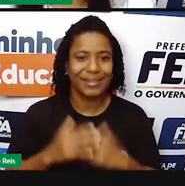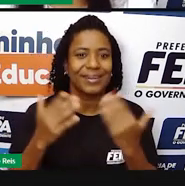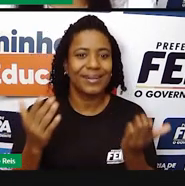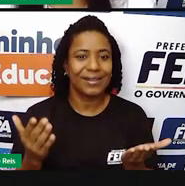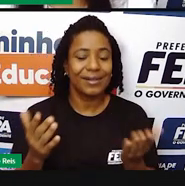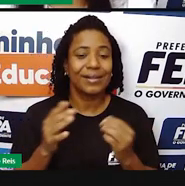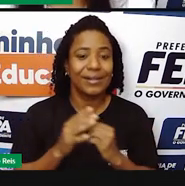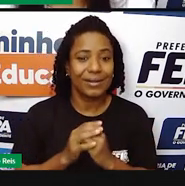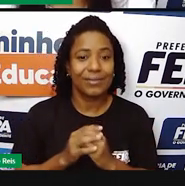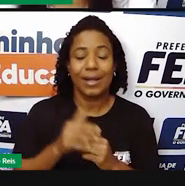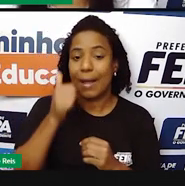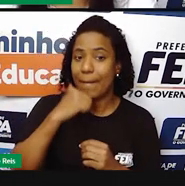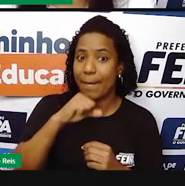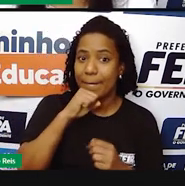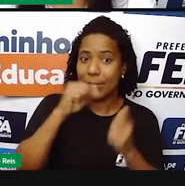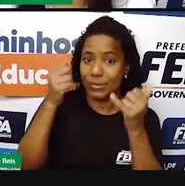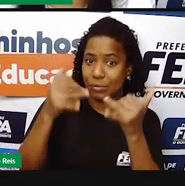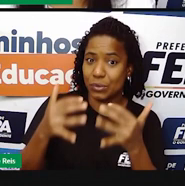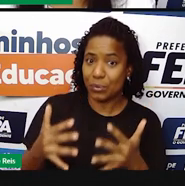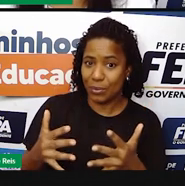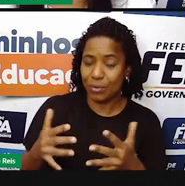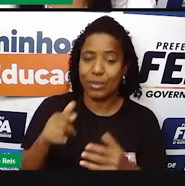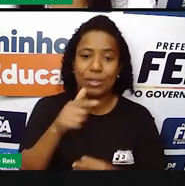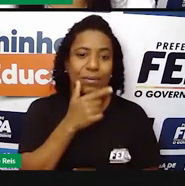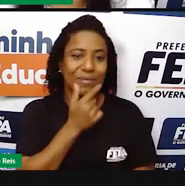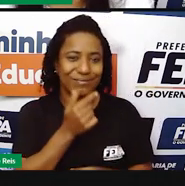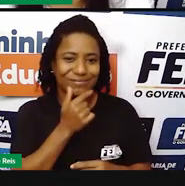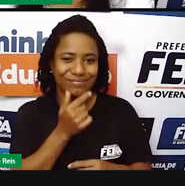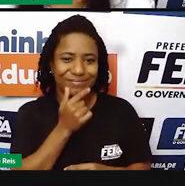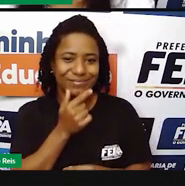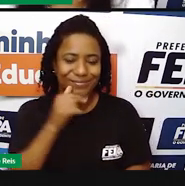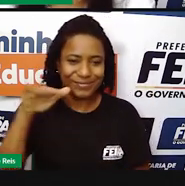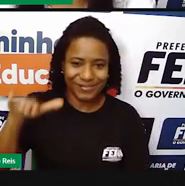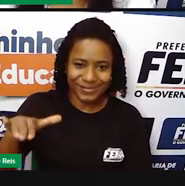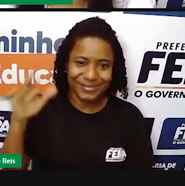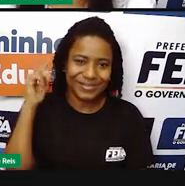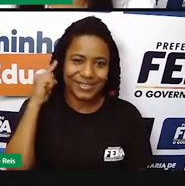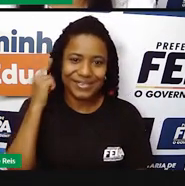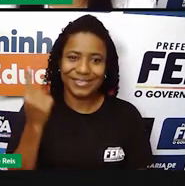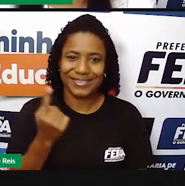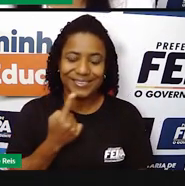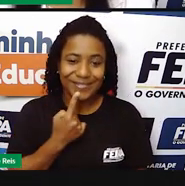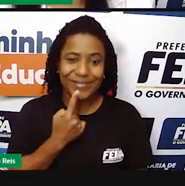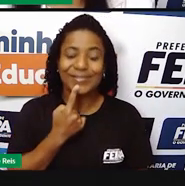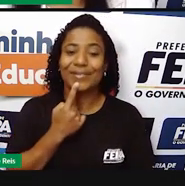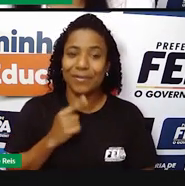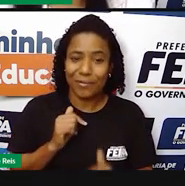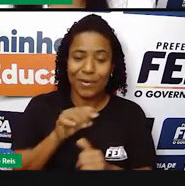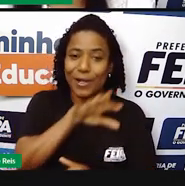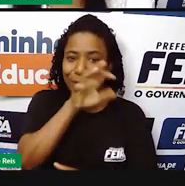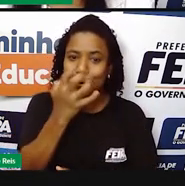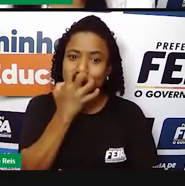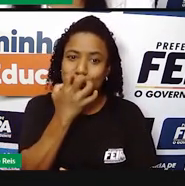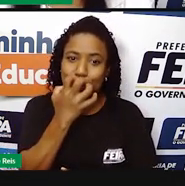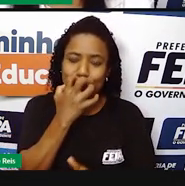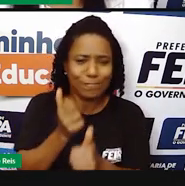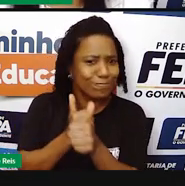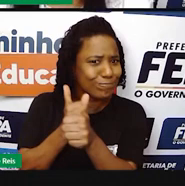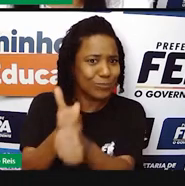chegada do animal. Ele está mais independente e confiante e desenvolveu um ótimo